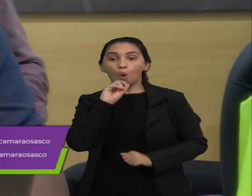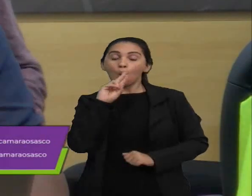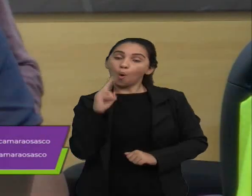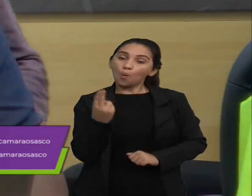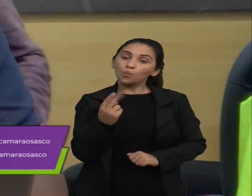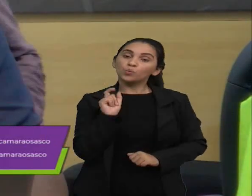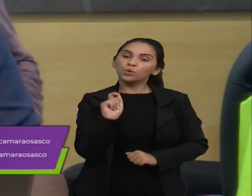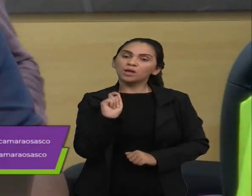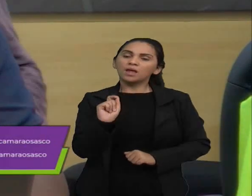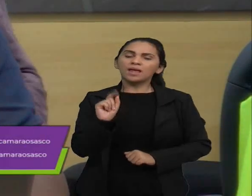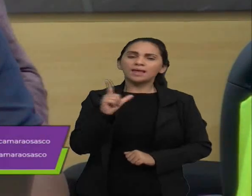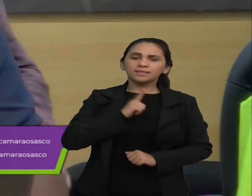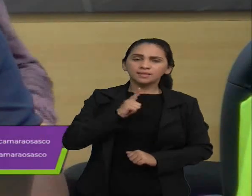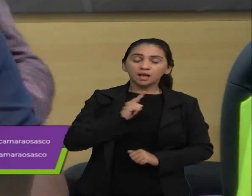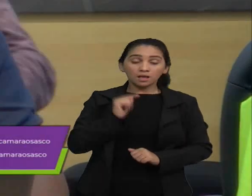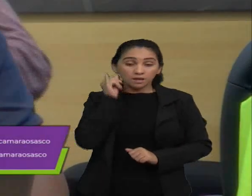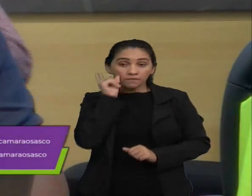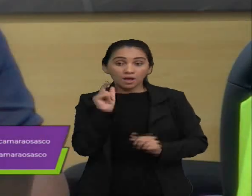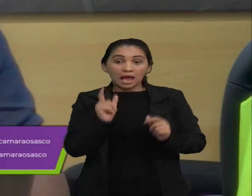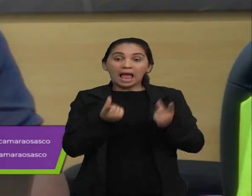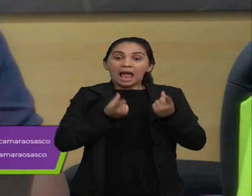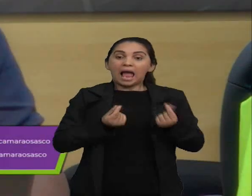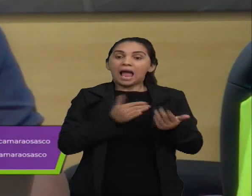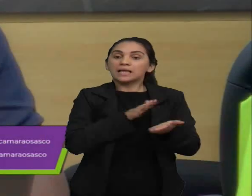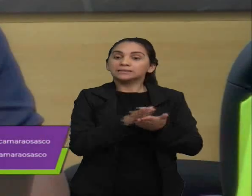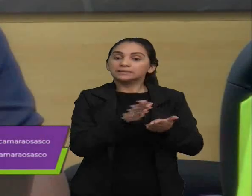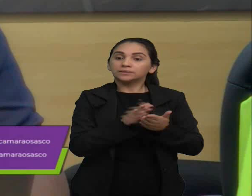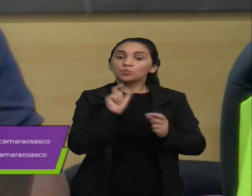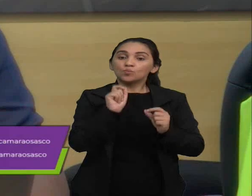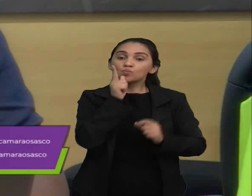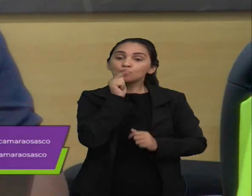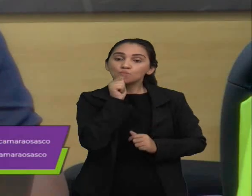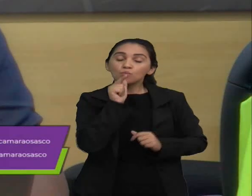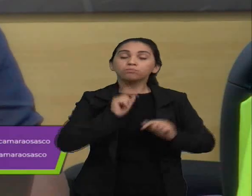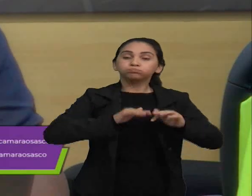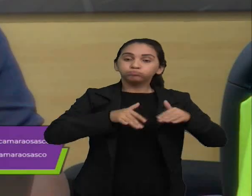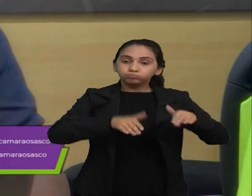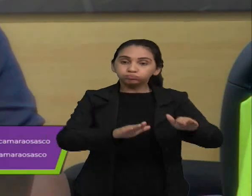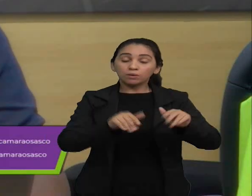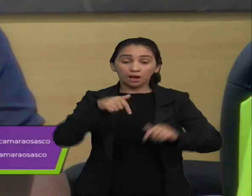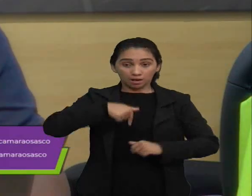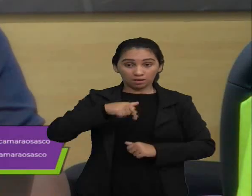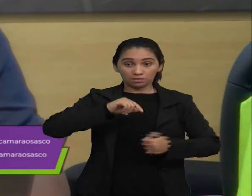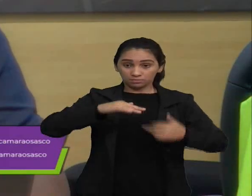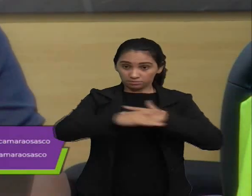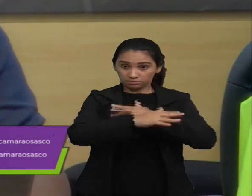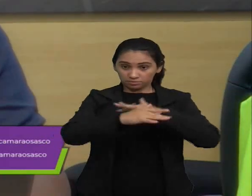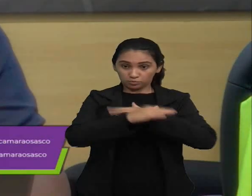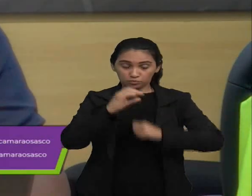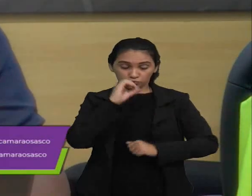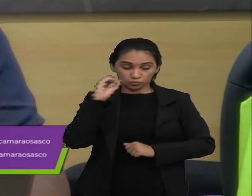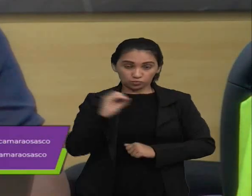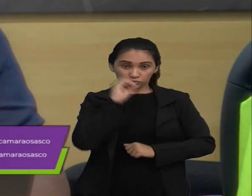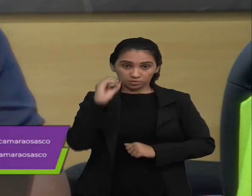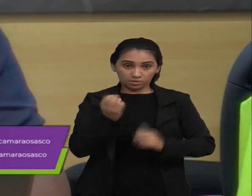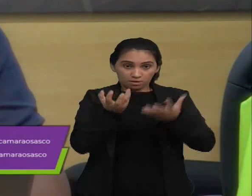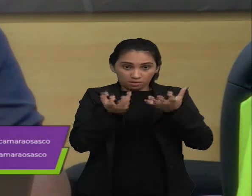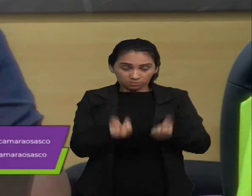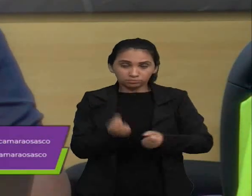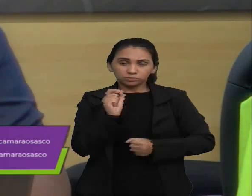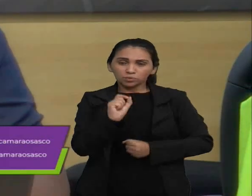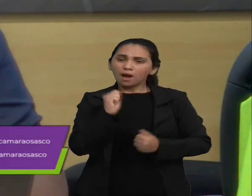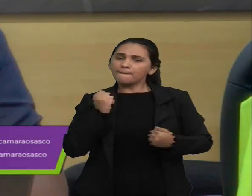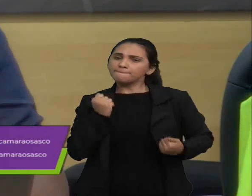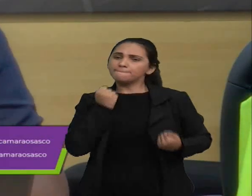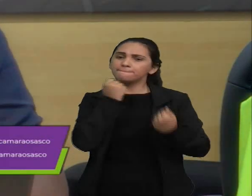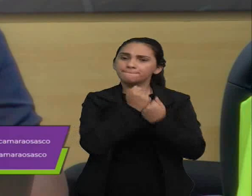a campanha de saneamento básico que distribui água na cidade de Osasco, esperamos o apoio à adesão dos nobres pares